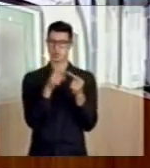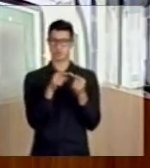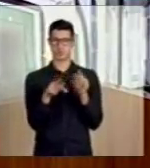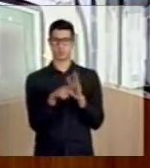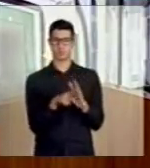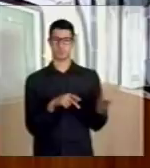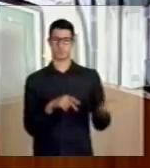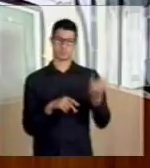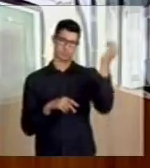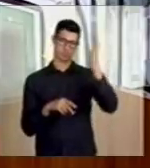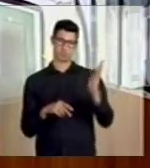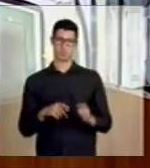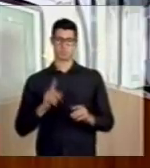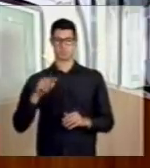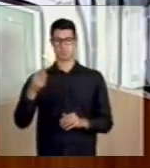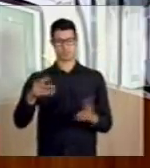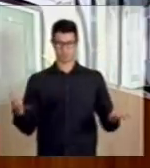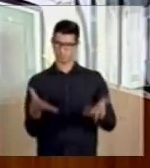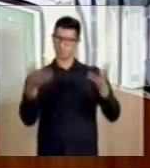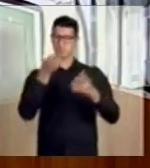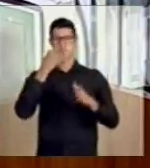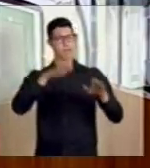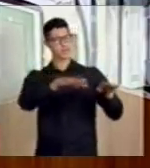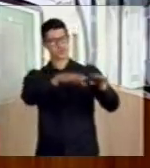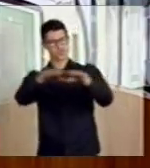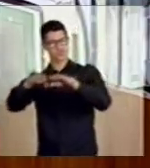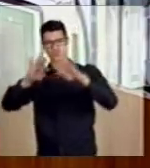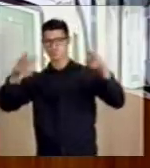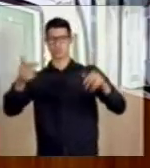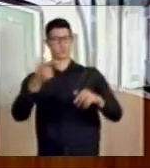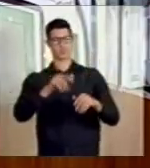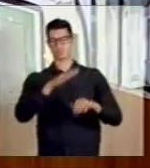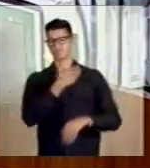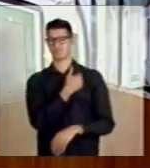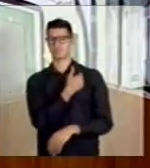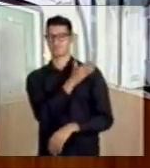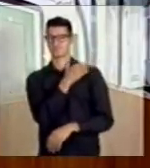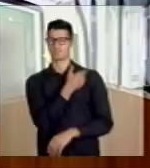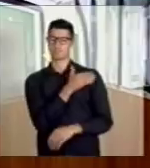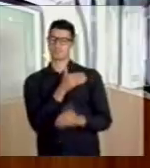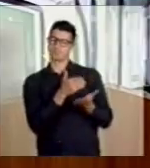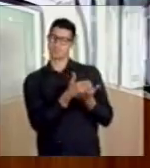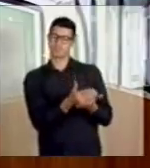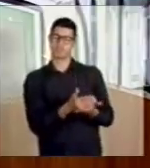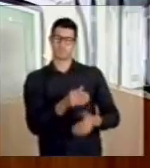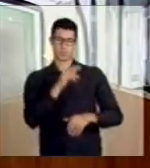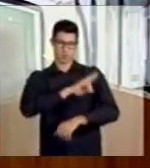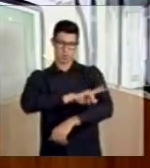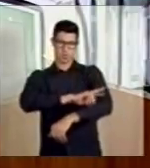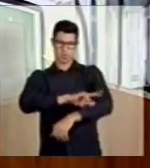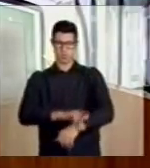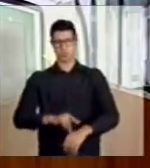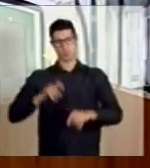da República, de promover o bem de todos, sem preconceitos de origem, raça,